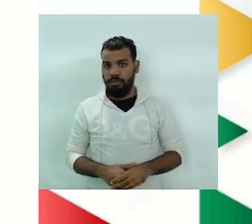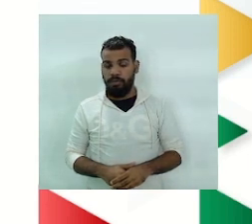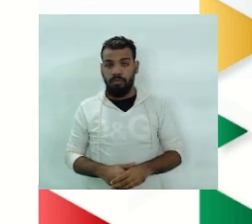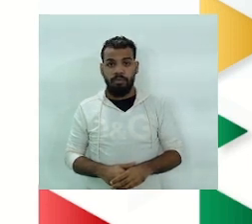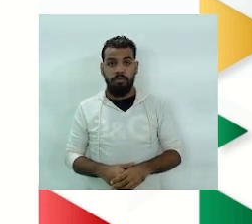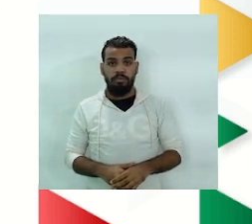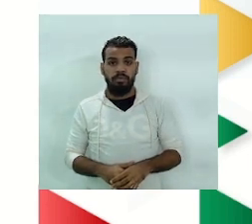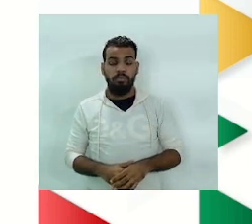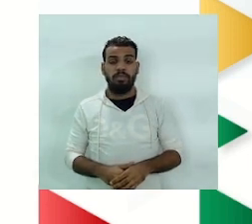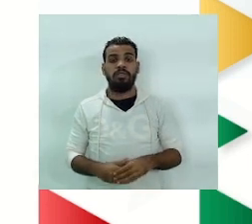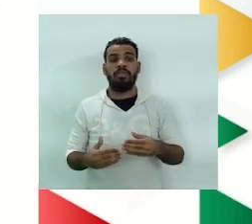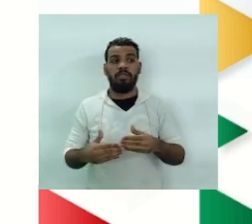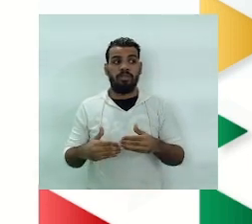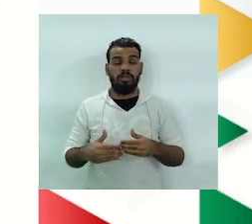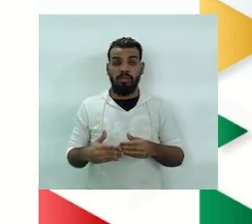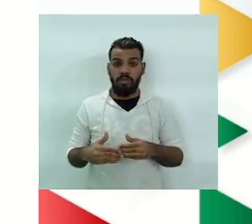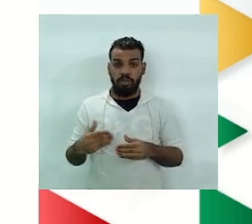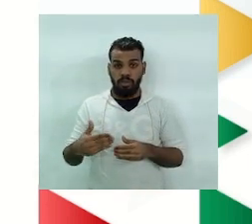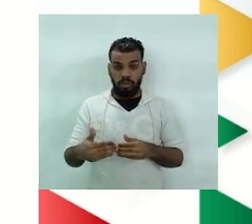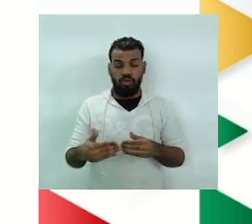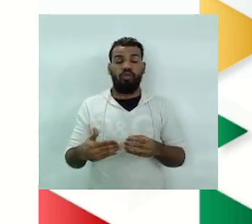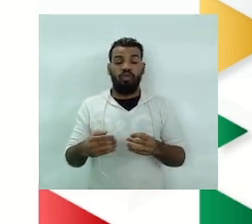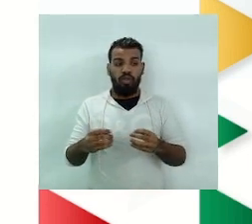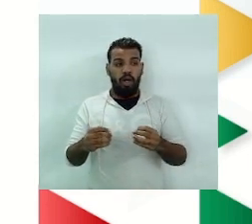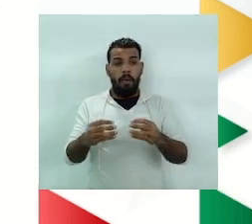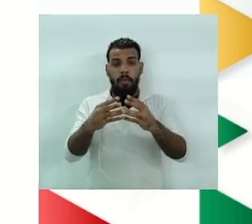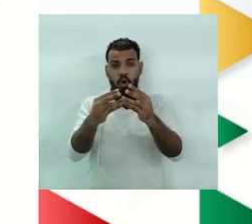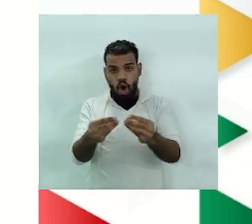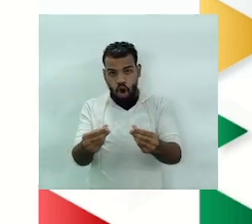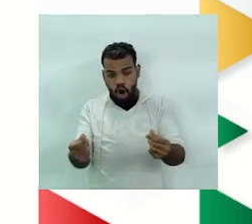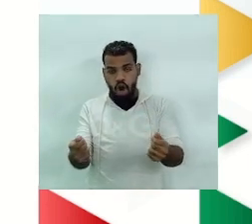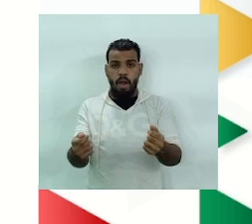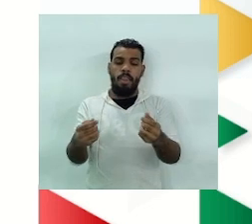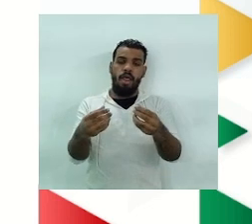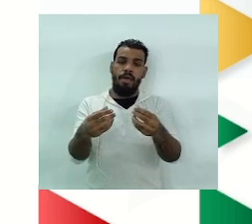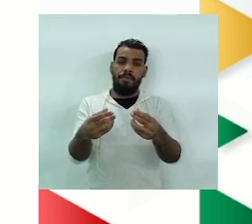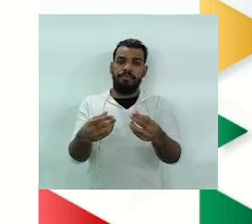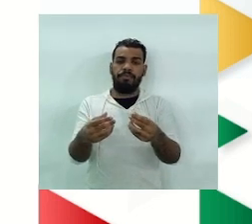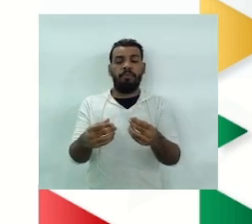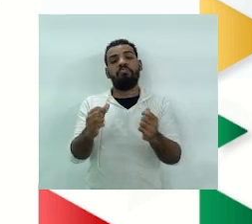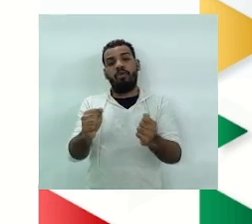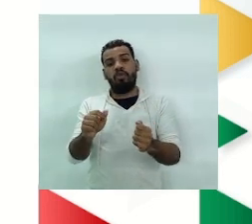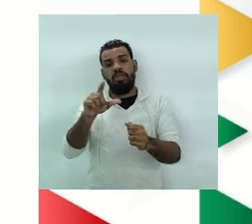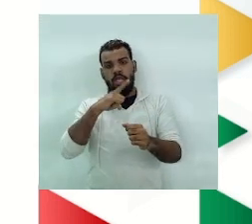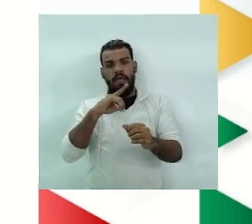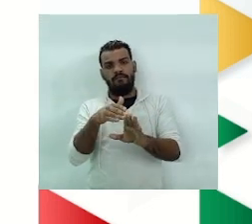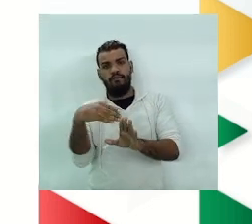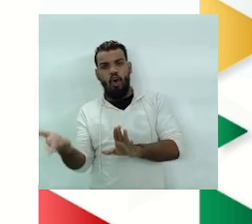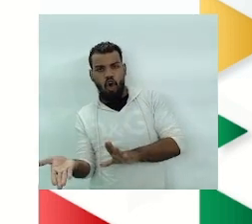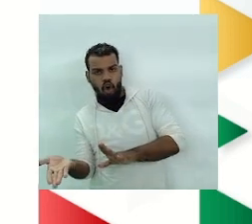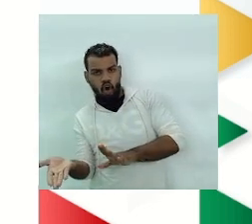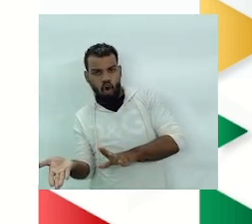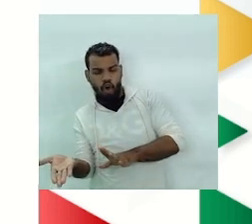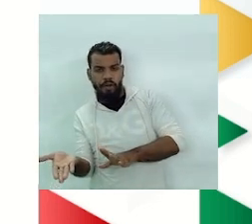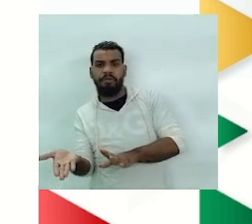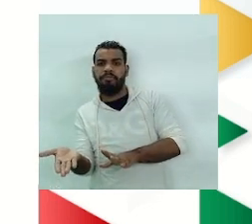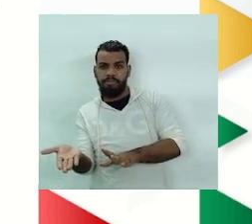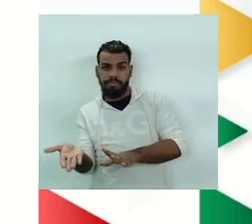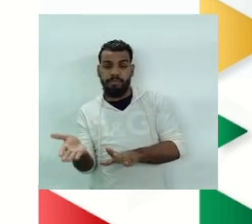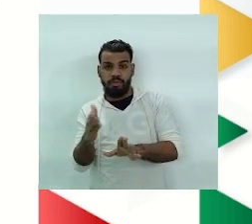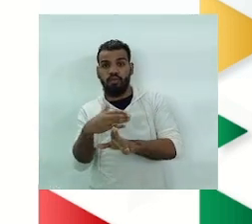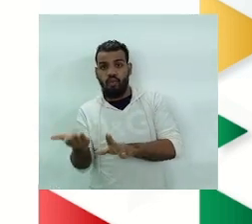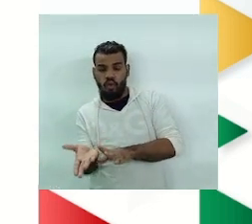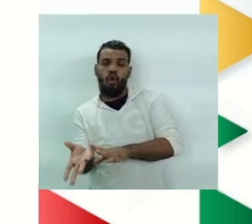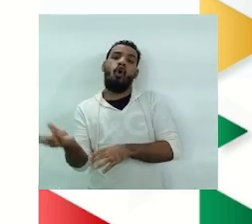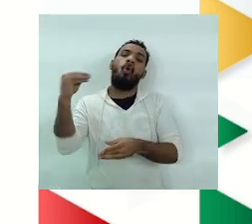sedimentos. Após a degradação dos tecidos, resta o molde. Este pode ser externo, ou molde exterior de uma carapaça,